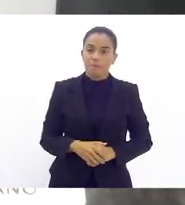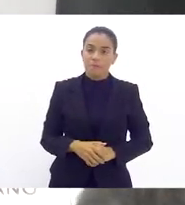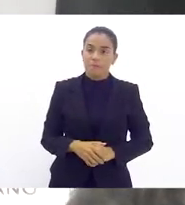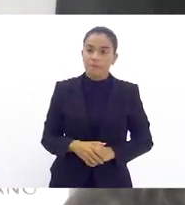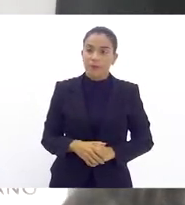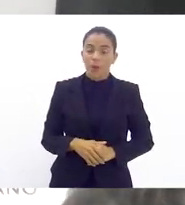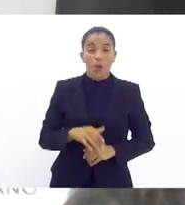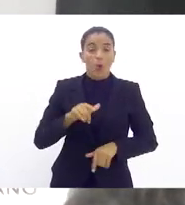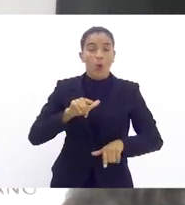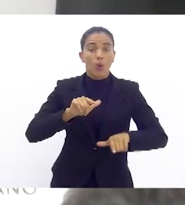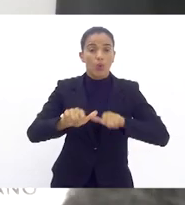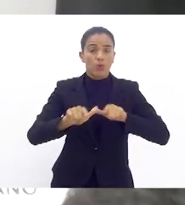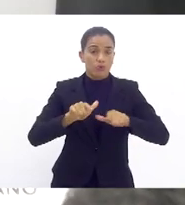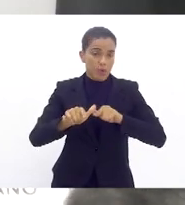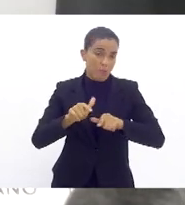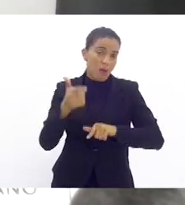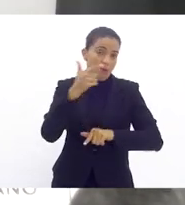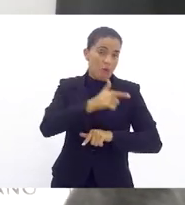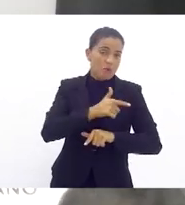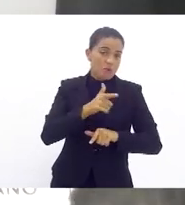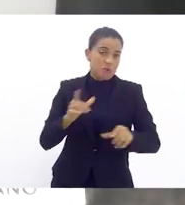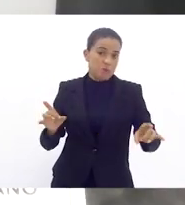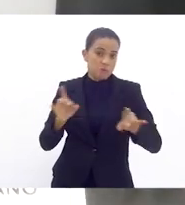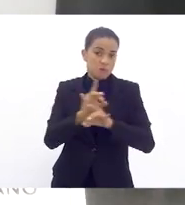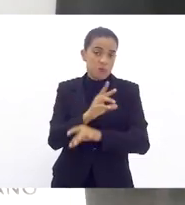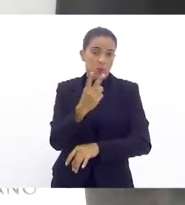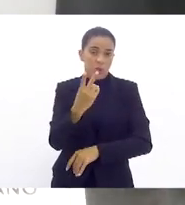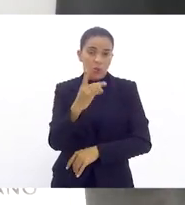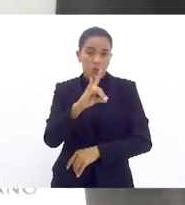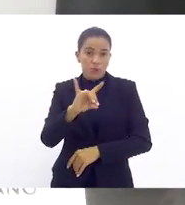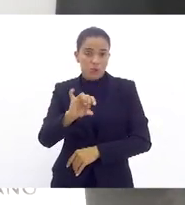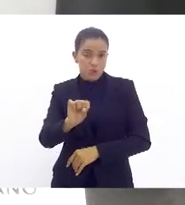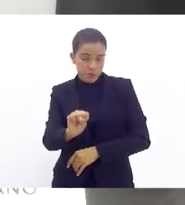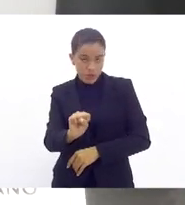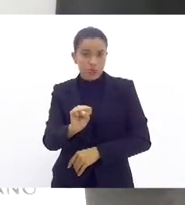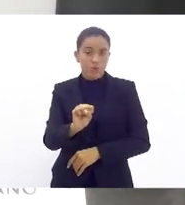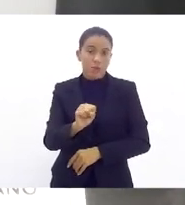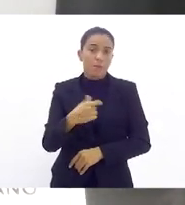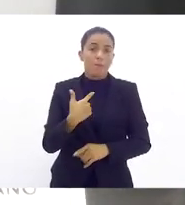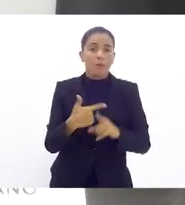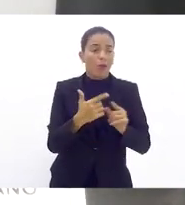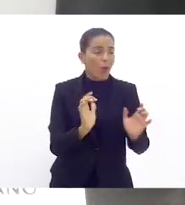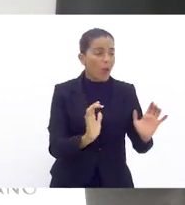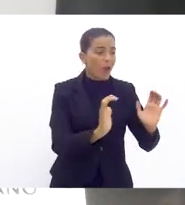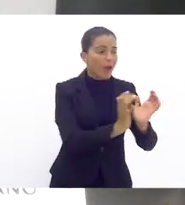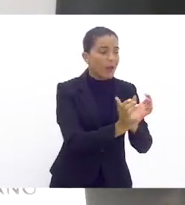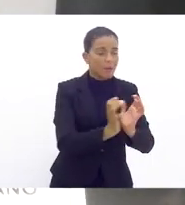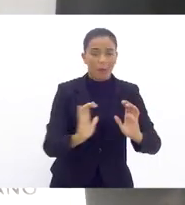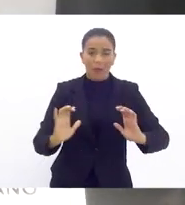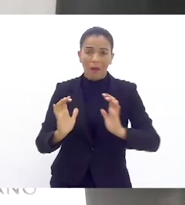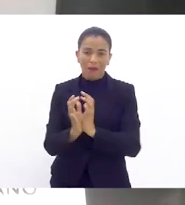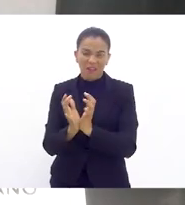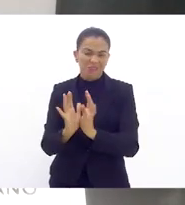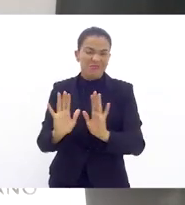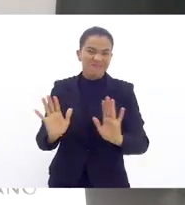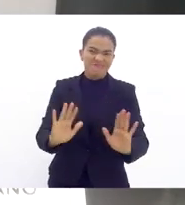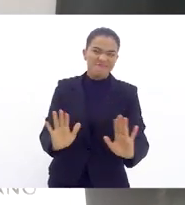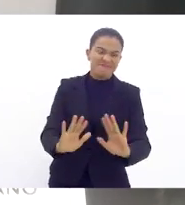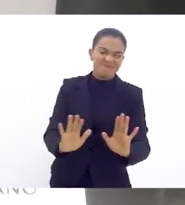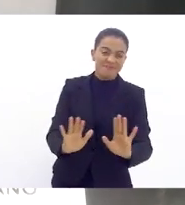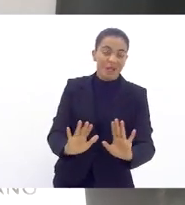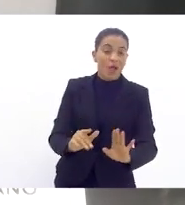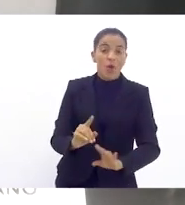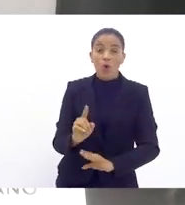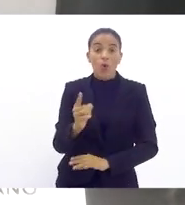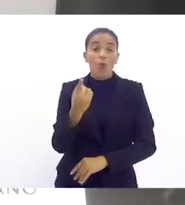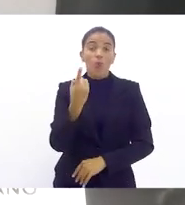O trabalho foi feito em 2 dias, porque você não, senão você teria ter duas equipes grandes e aí ficava inviável. Então, foi